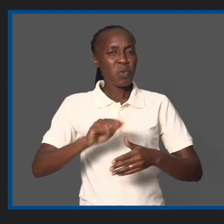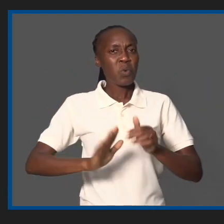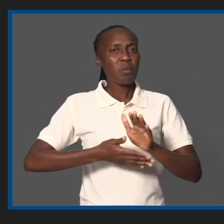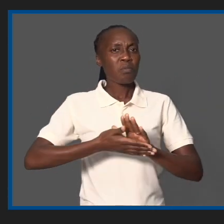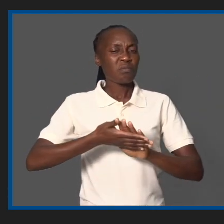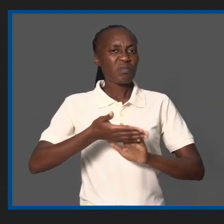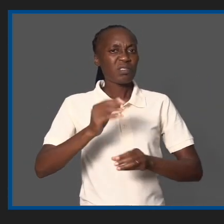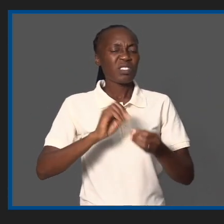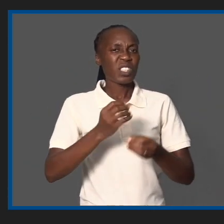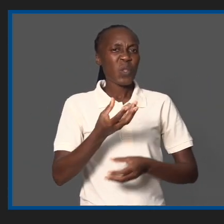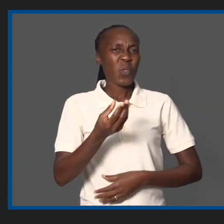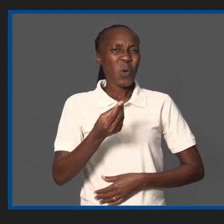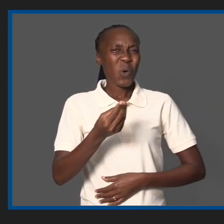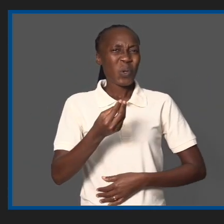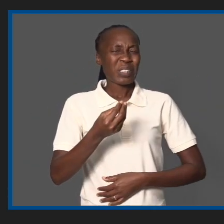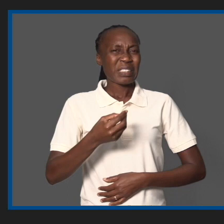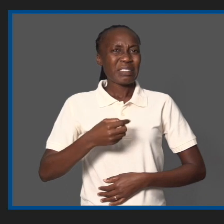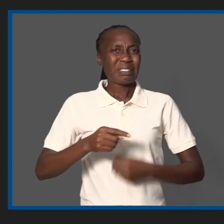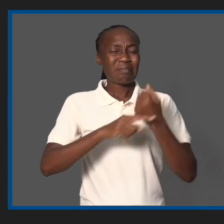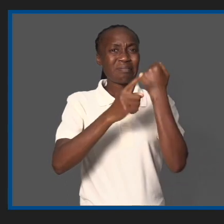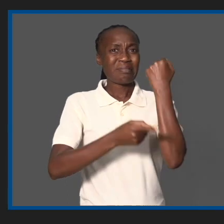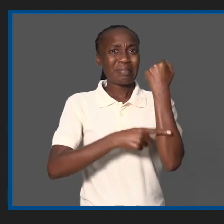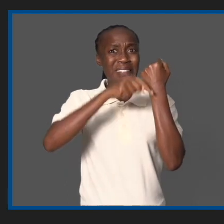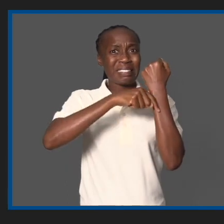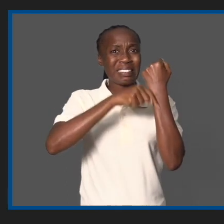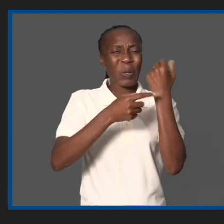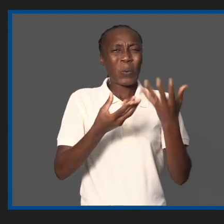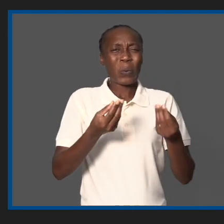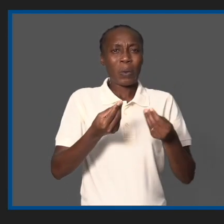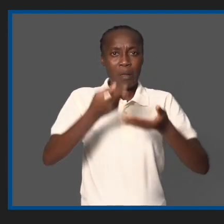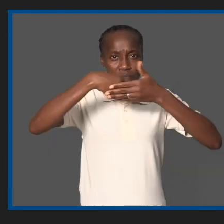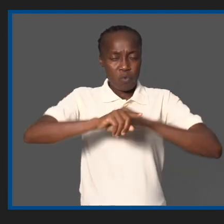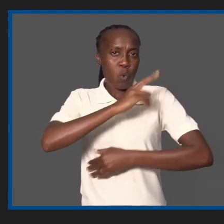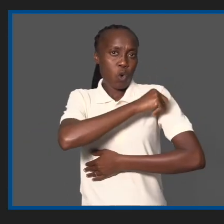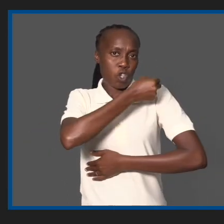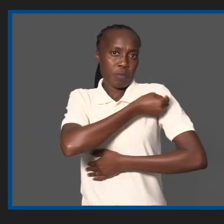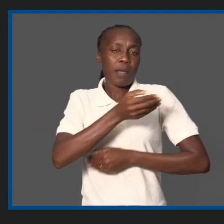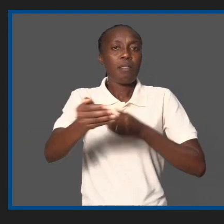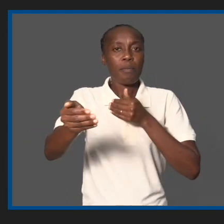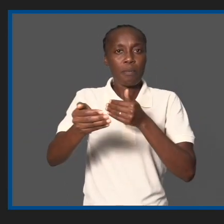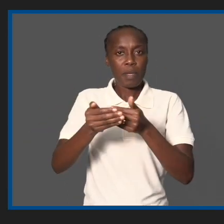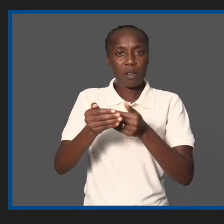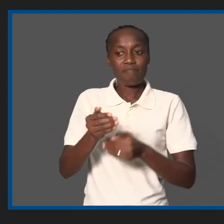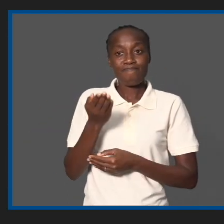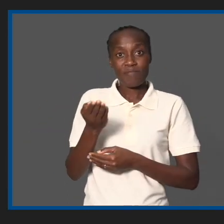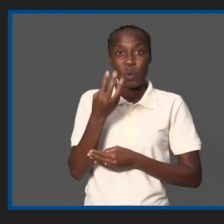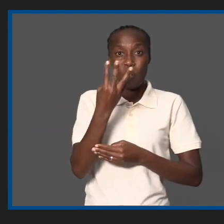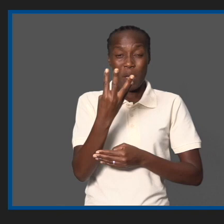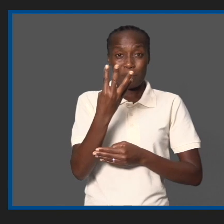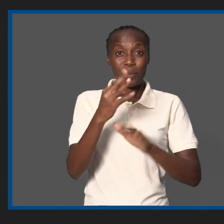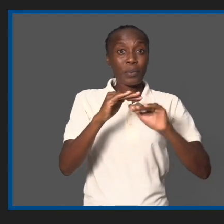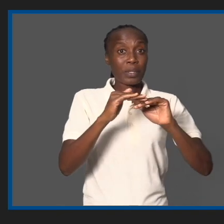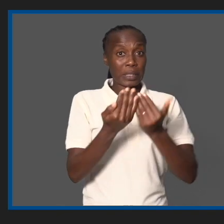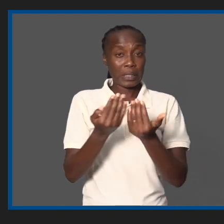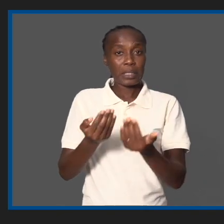comecei a sentir dores do parto. Fui ao hospital mais perto. Lá fiquei 4